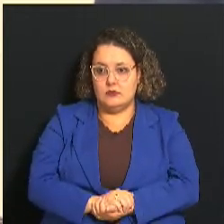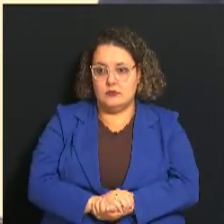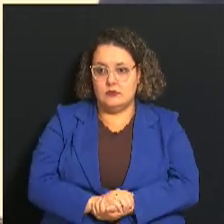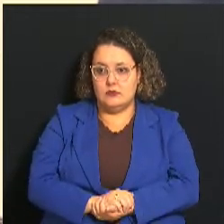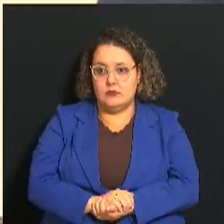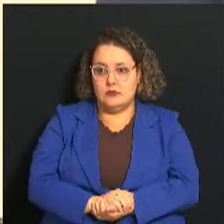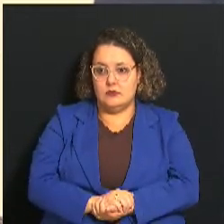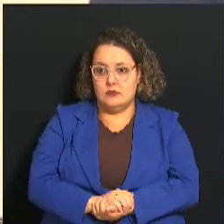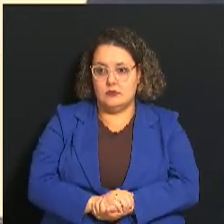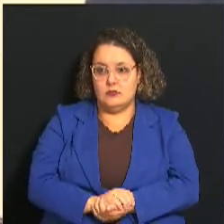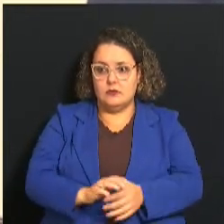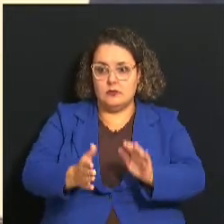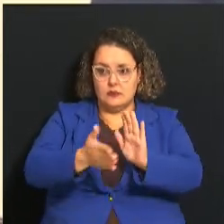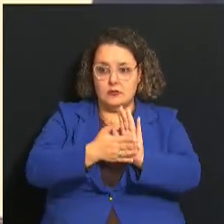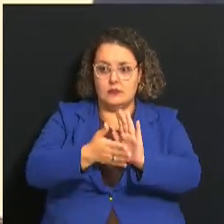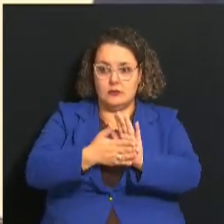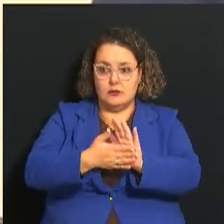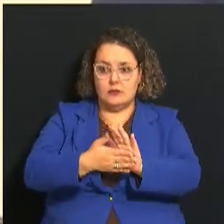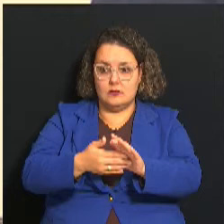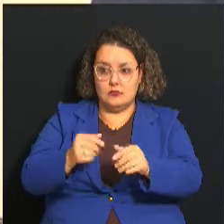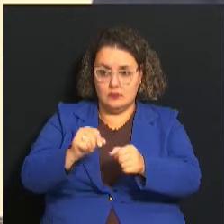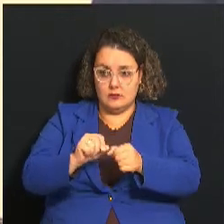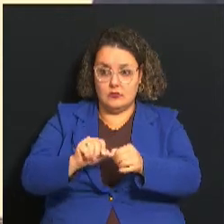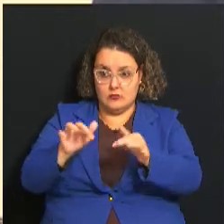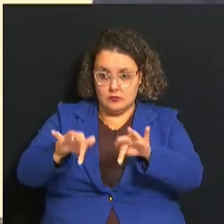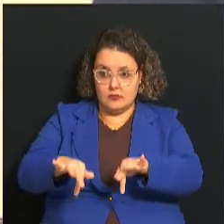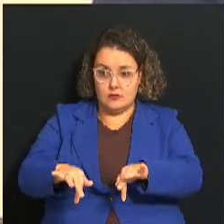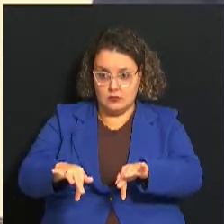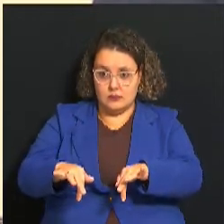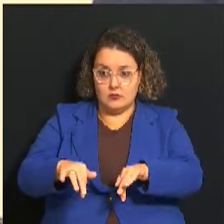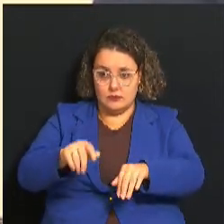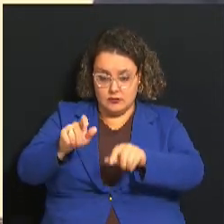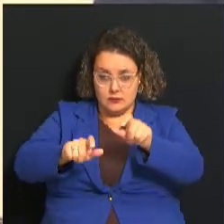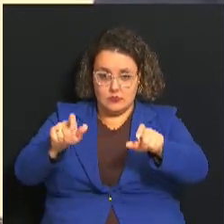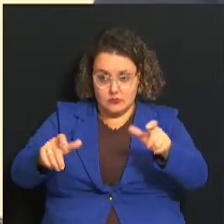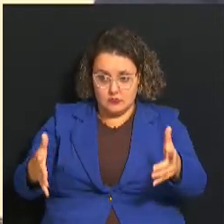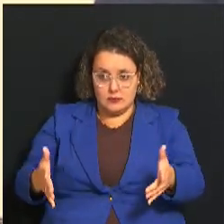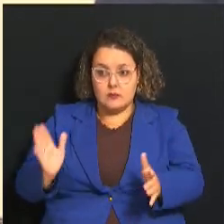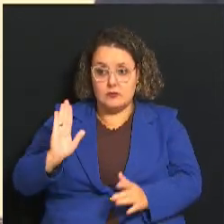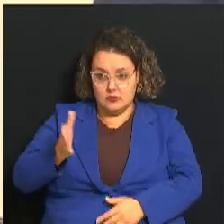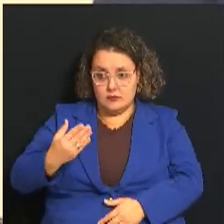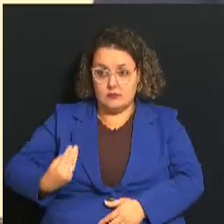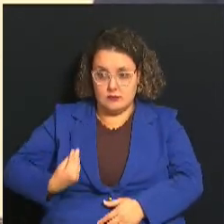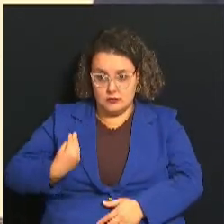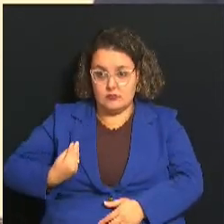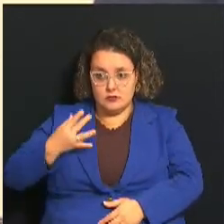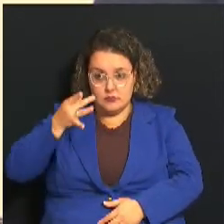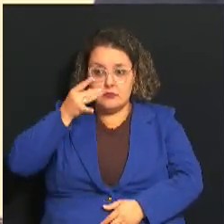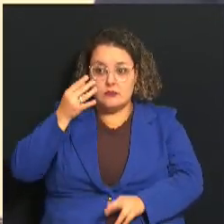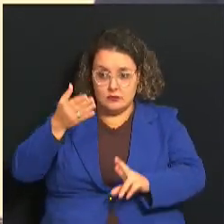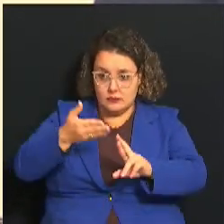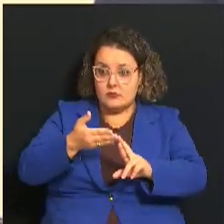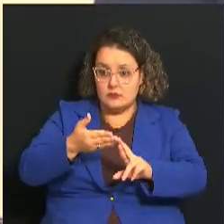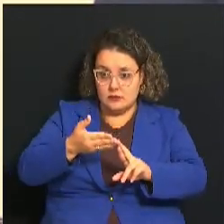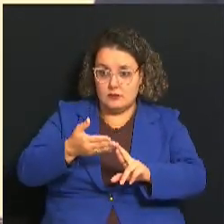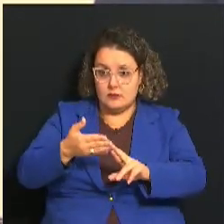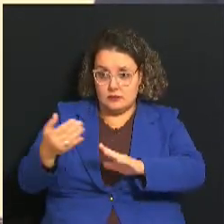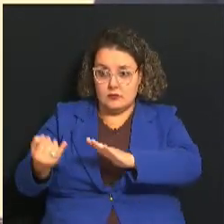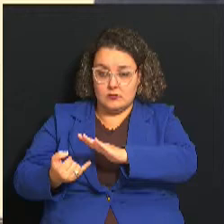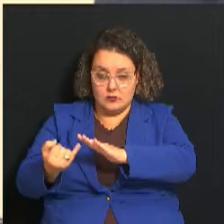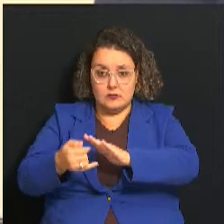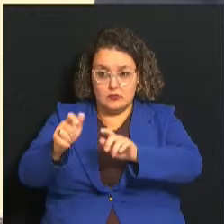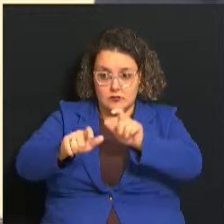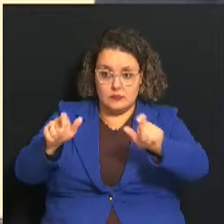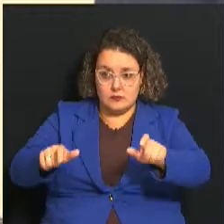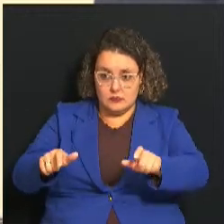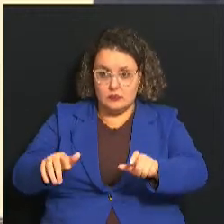assim, uma proposta que eu ia fazer aqui, assim, até as pessoas que já estão aqui representando entidades ou como pessoas